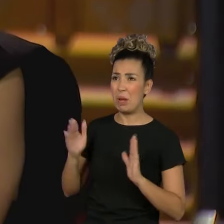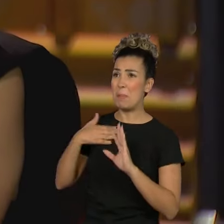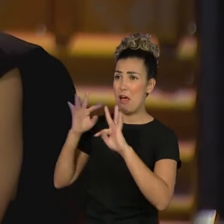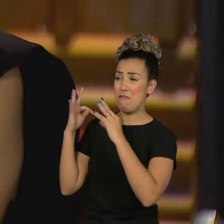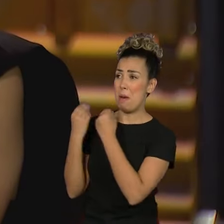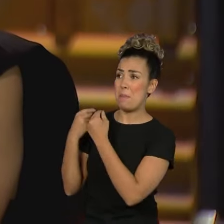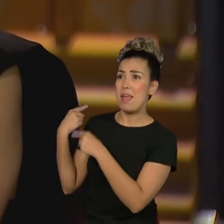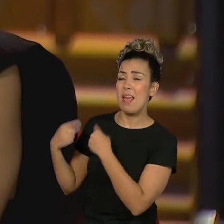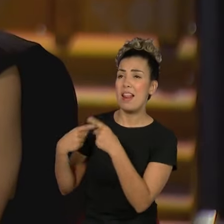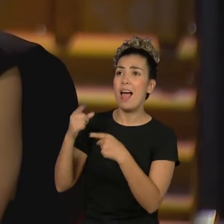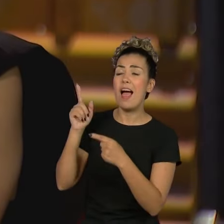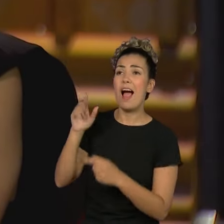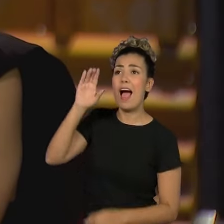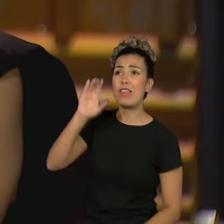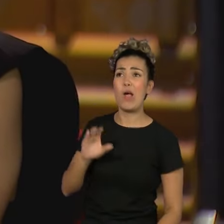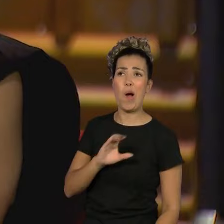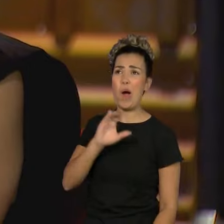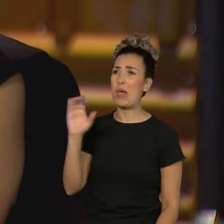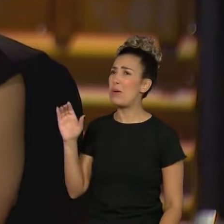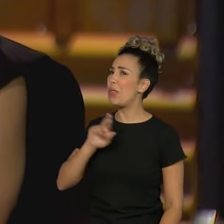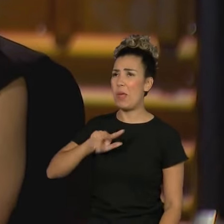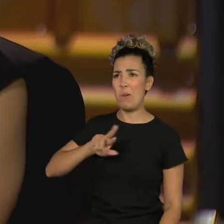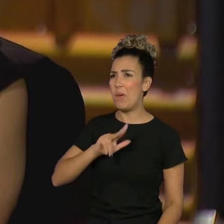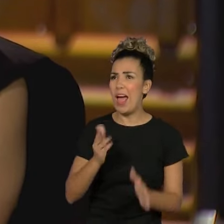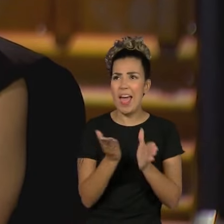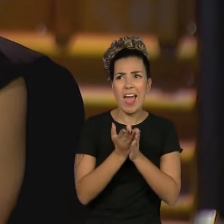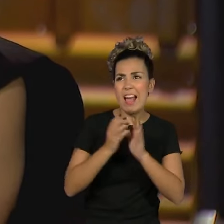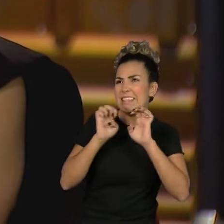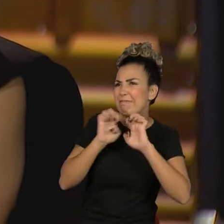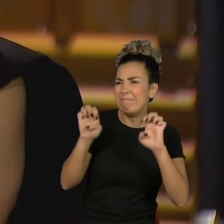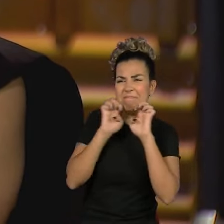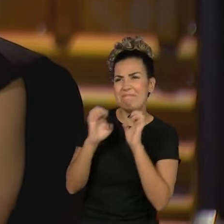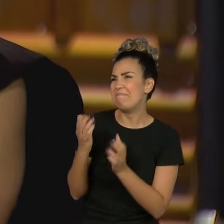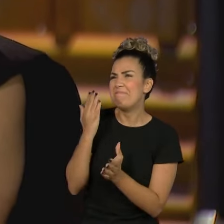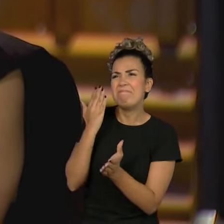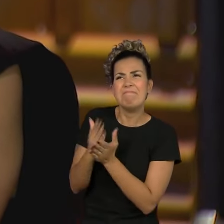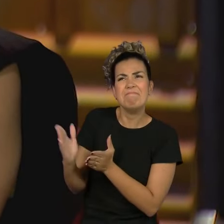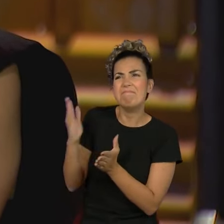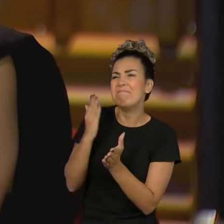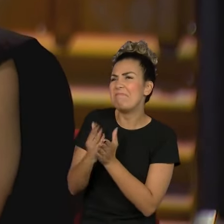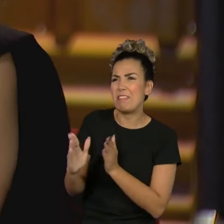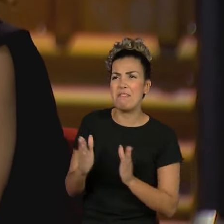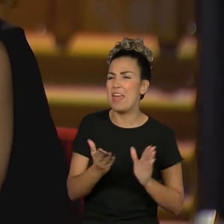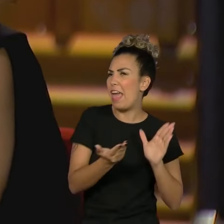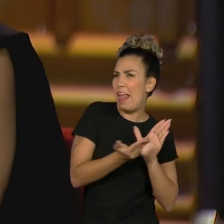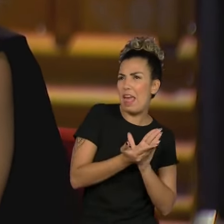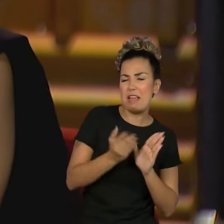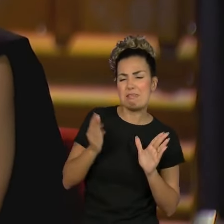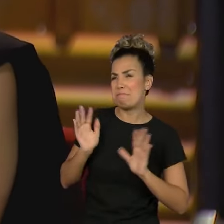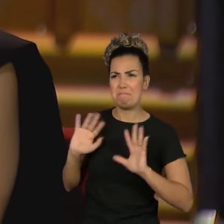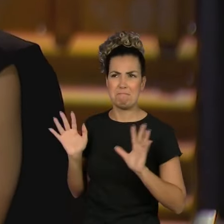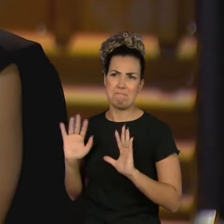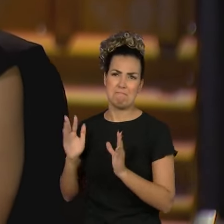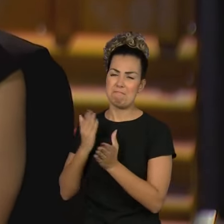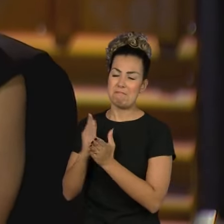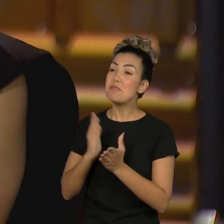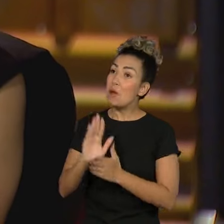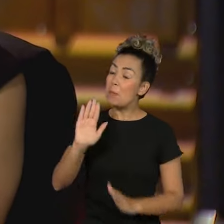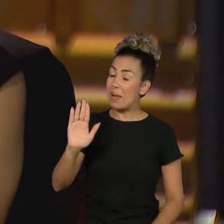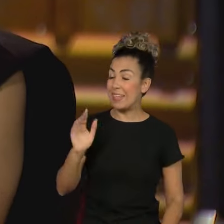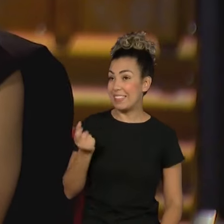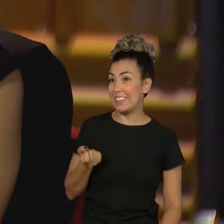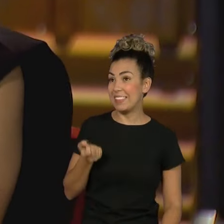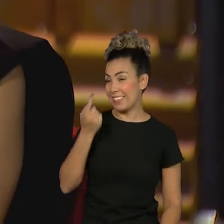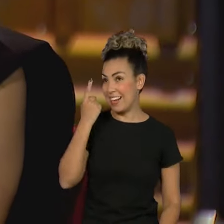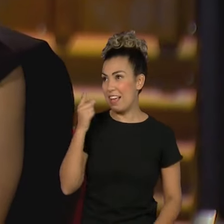eh e não tem nada a ver com o campo evangélico eh mas é uma é curioso que eu